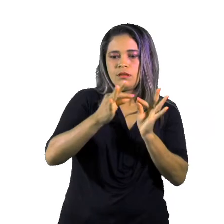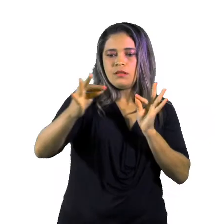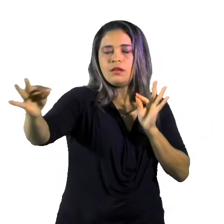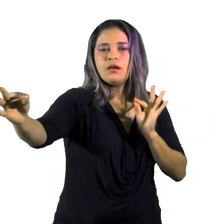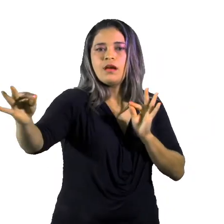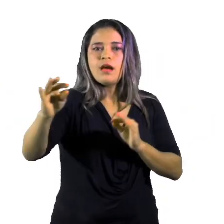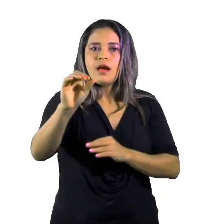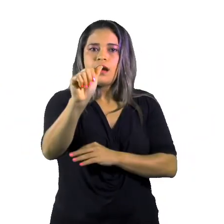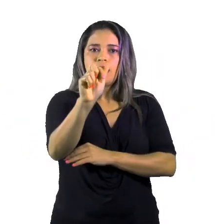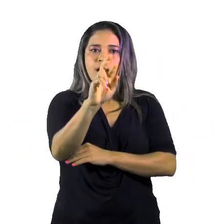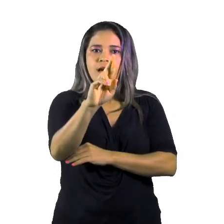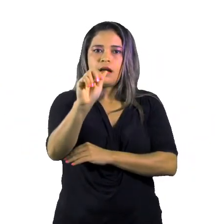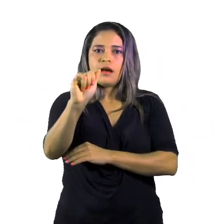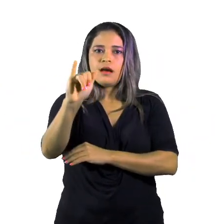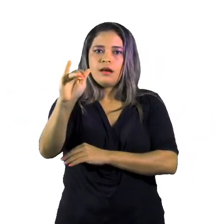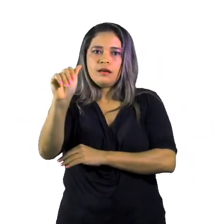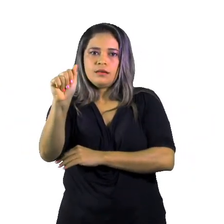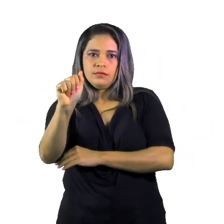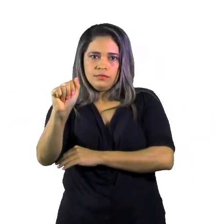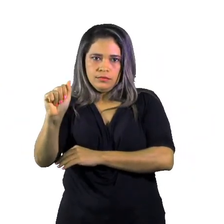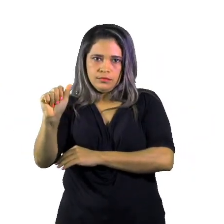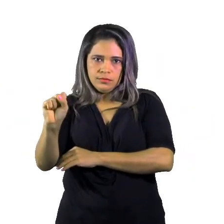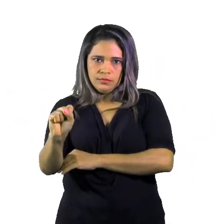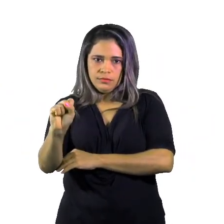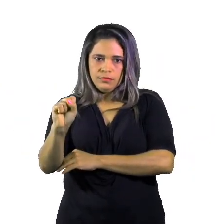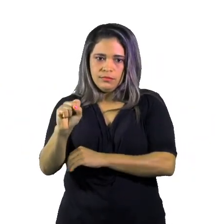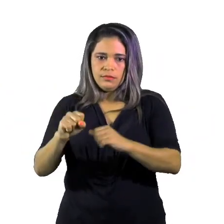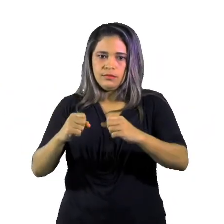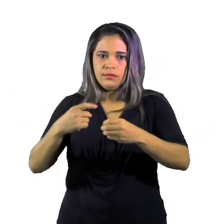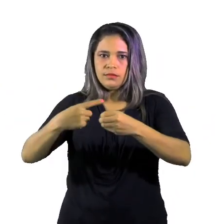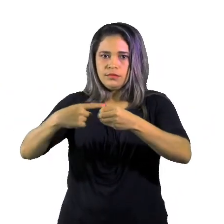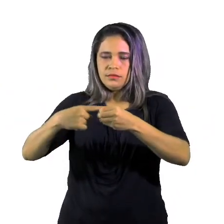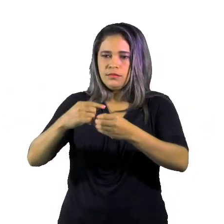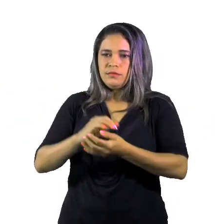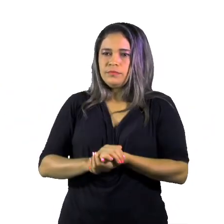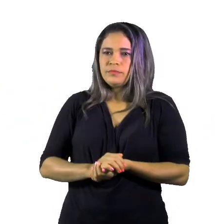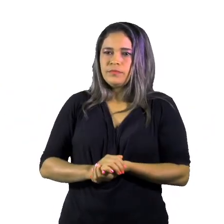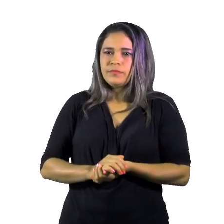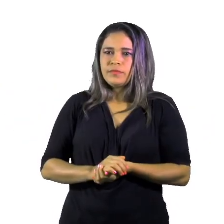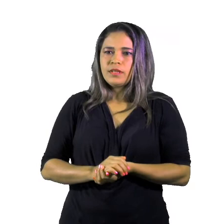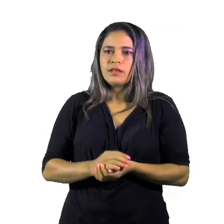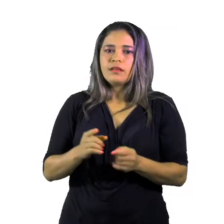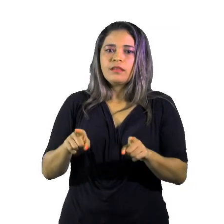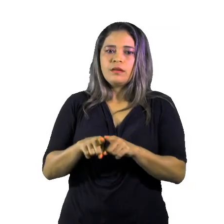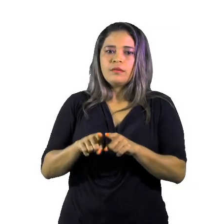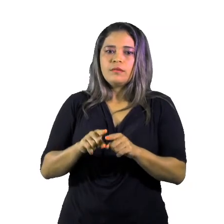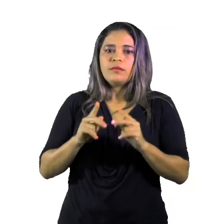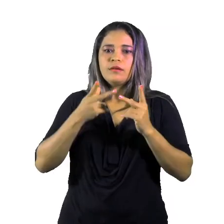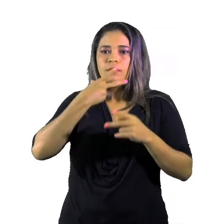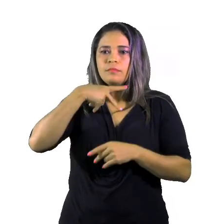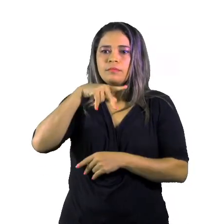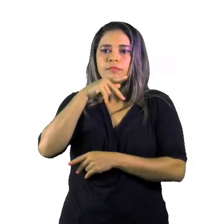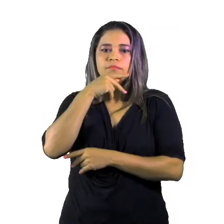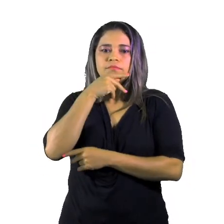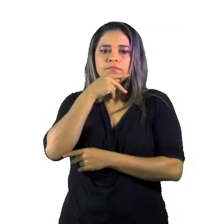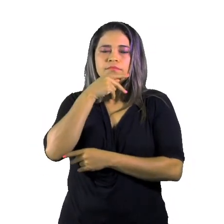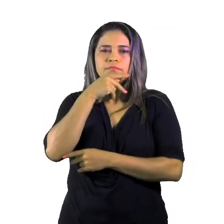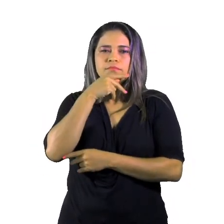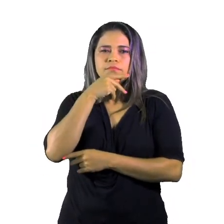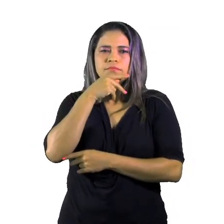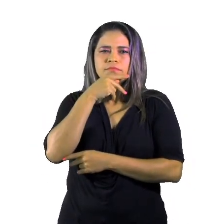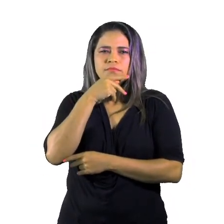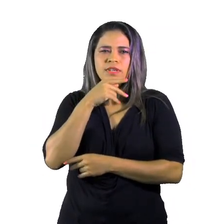Arraias. Temos aí a TO-080, que vai de Palmas a Paraíso, e a TO-030, de Taquaralto